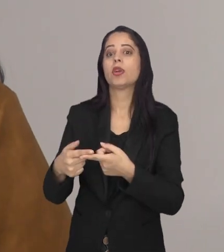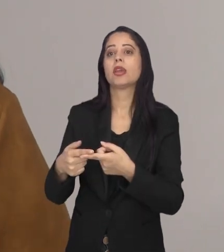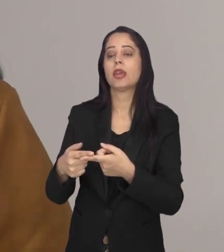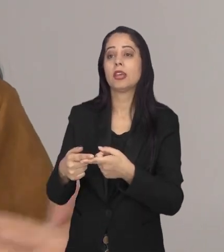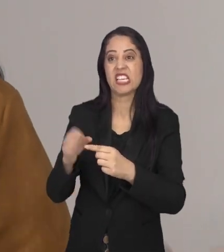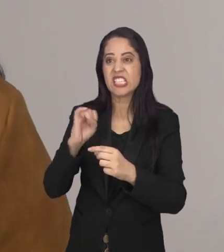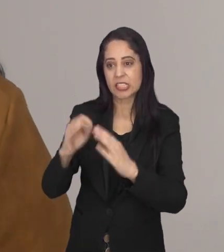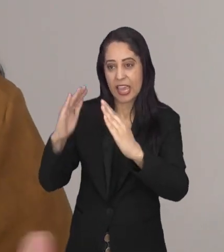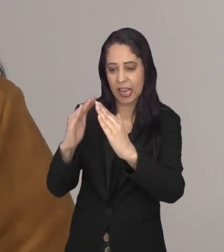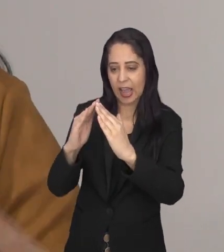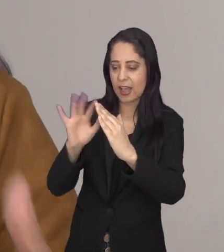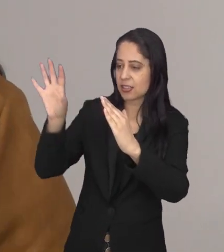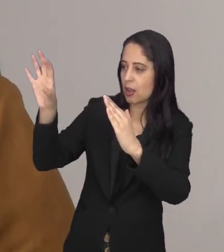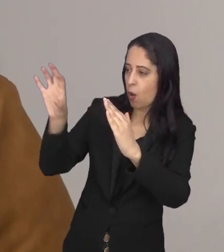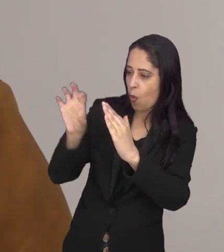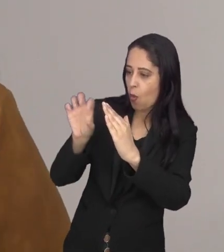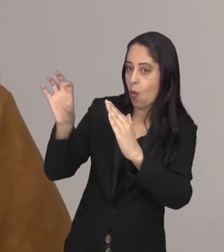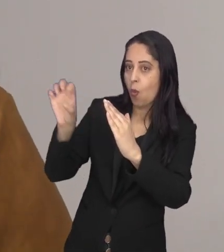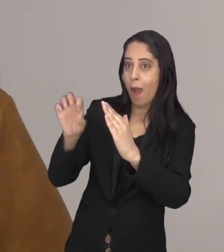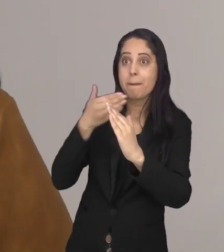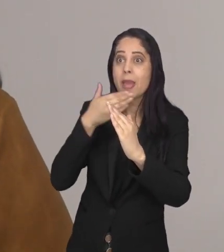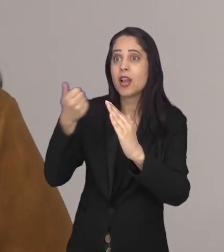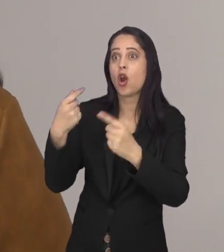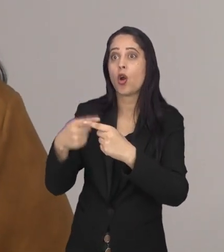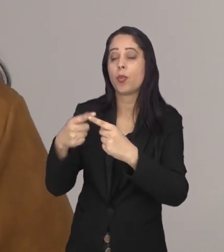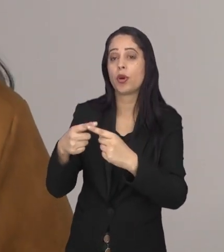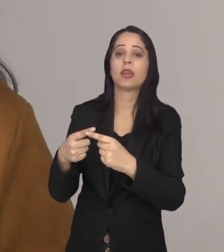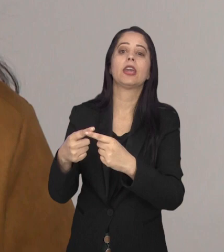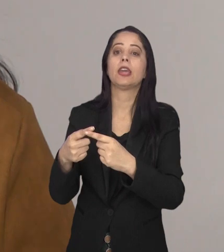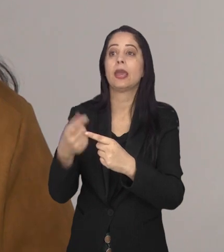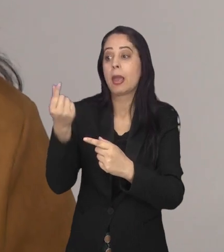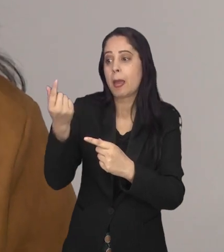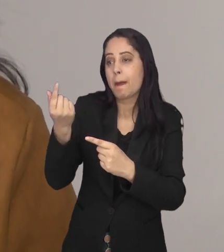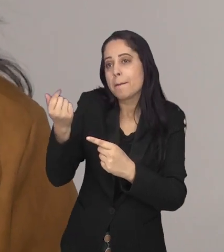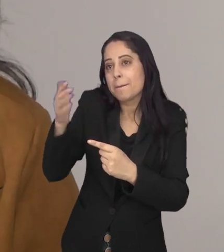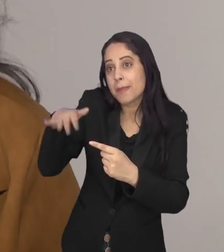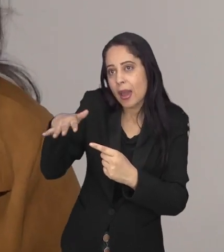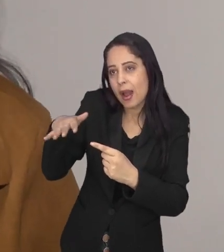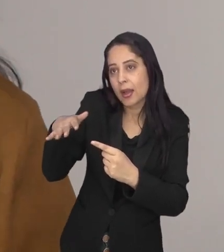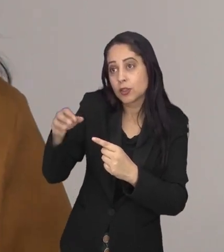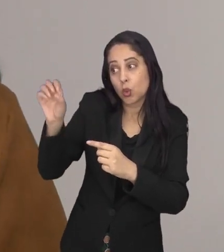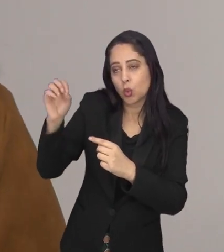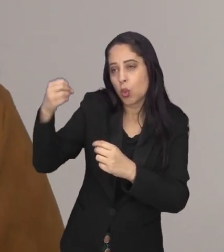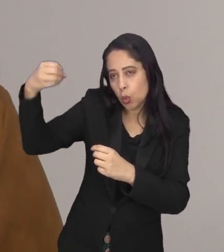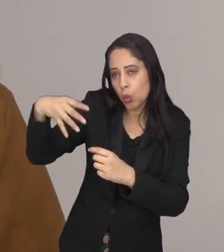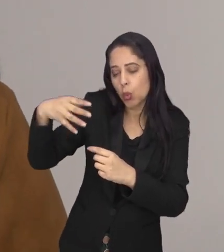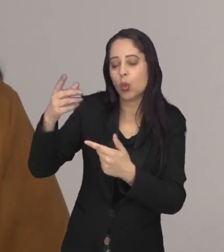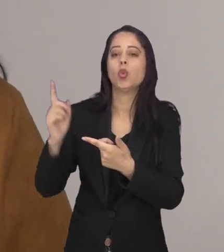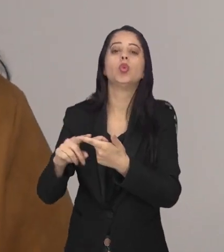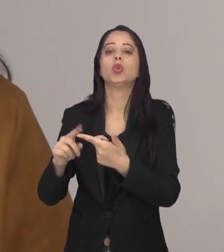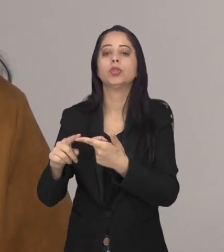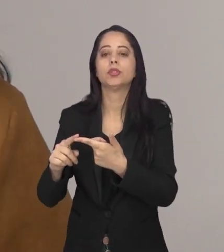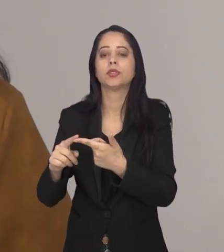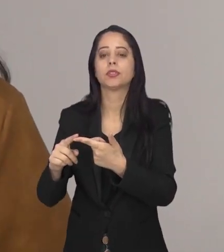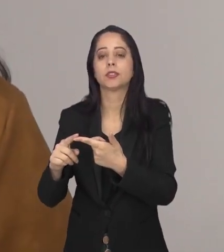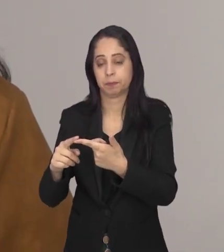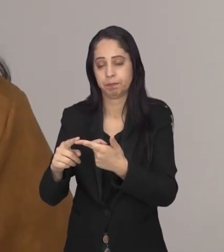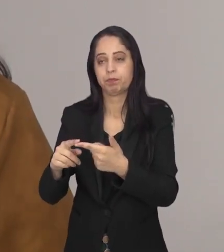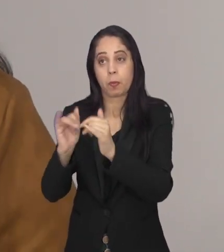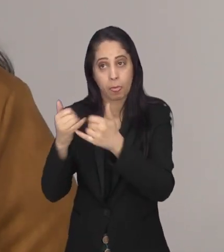a instalação de painéis solares. A gente tem levantado até indústrias que estão aderindo a fazer